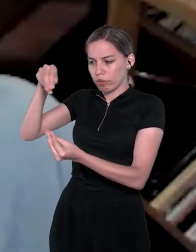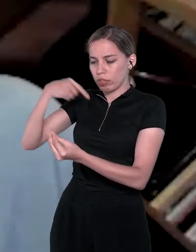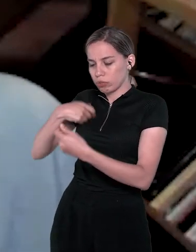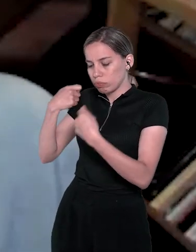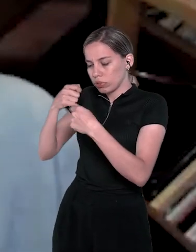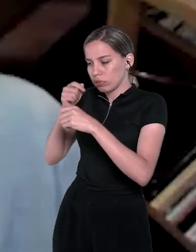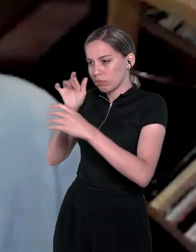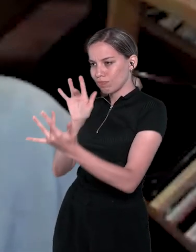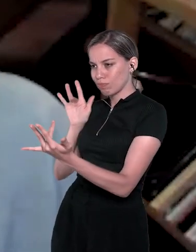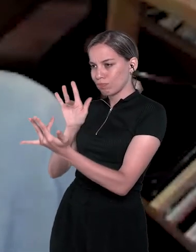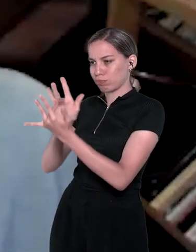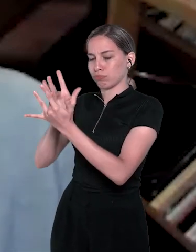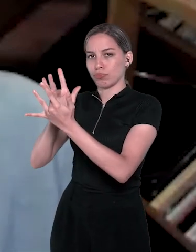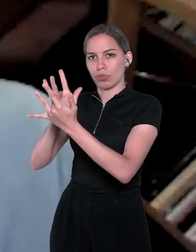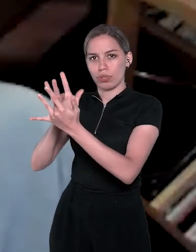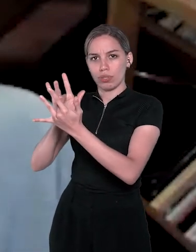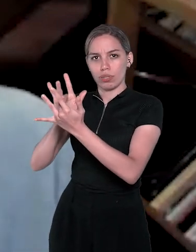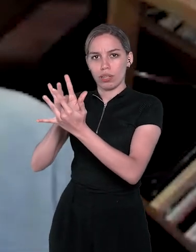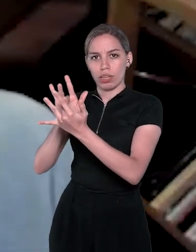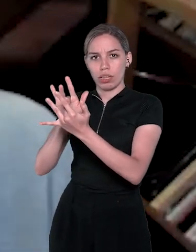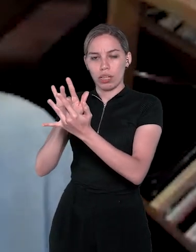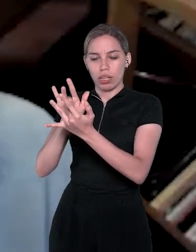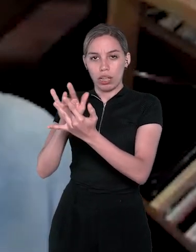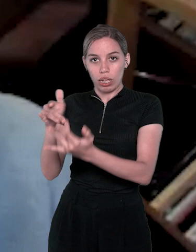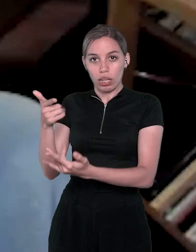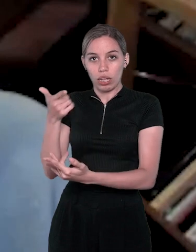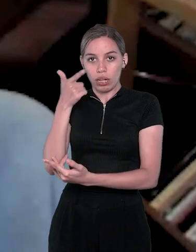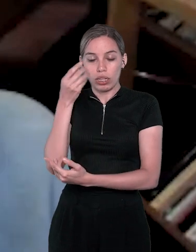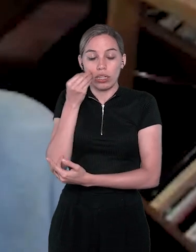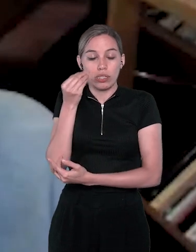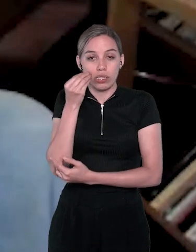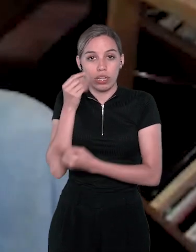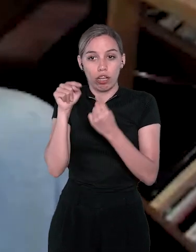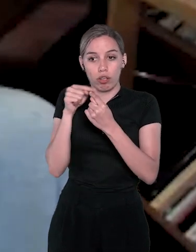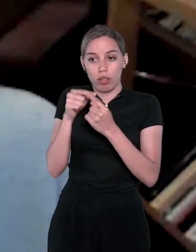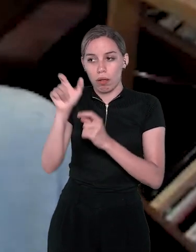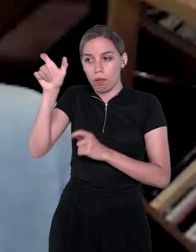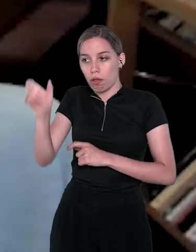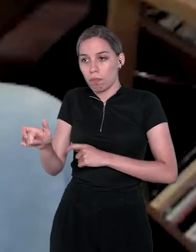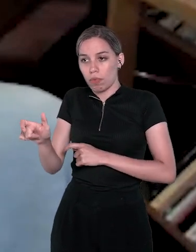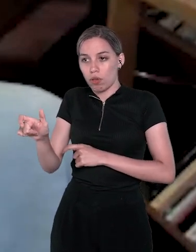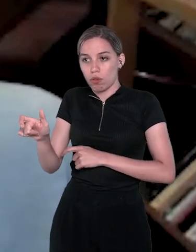das pessoas e dar voz a essas pessoas, né? Que foi o que eu tentei fazer.